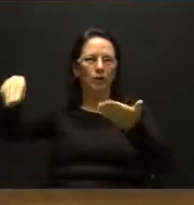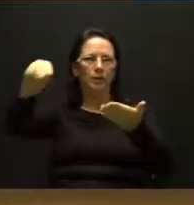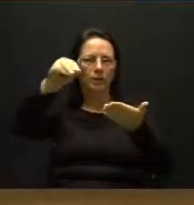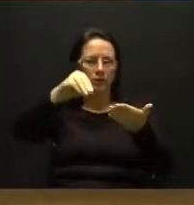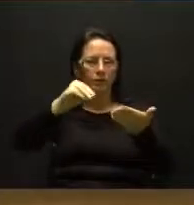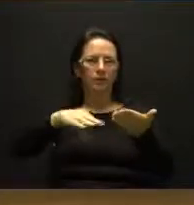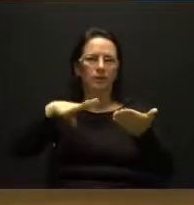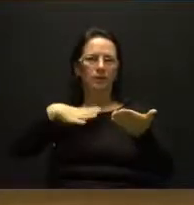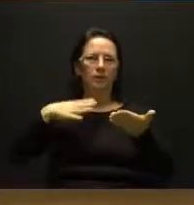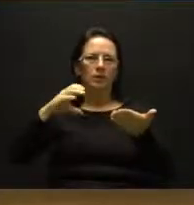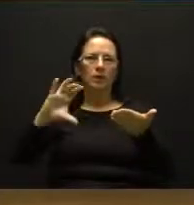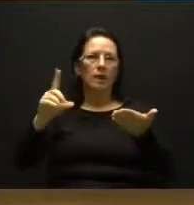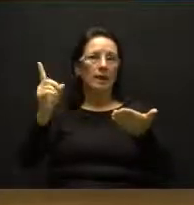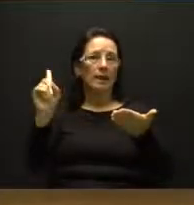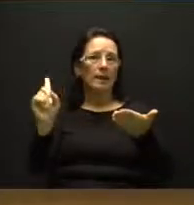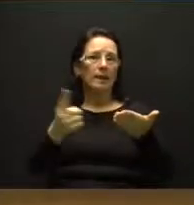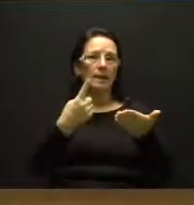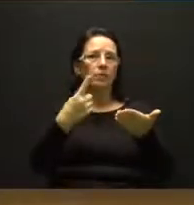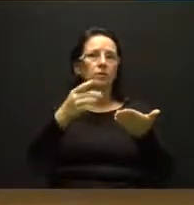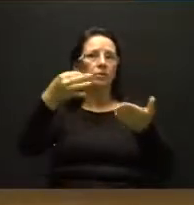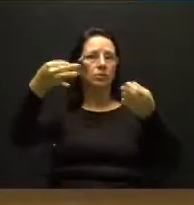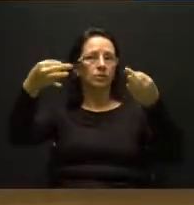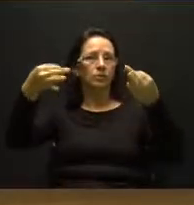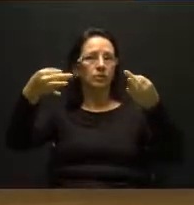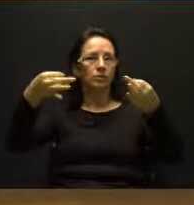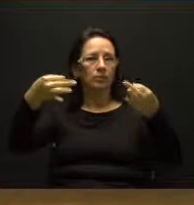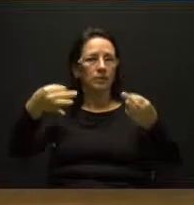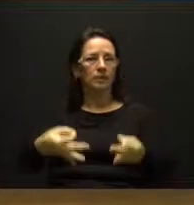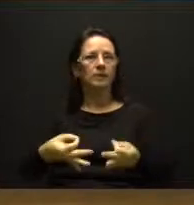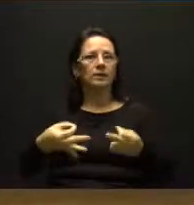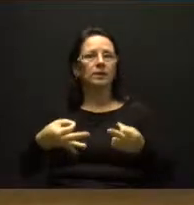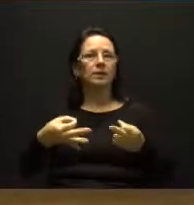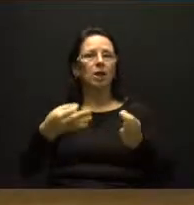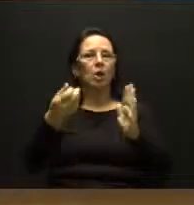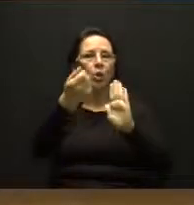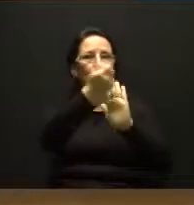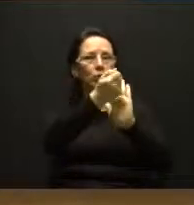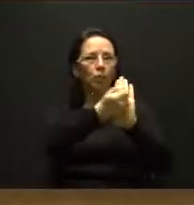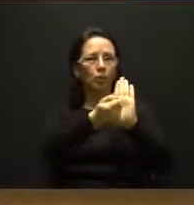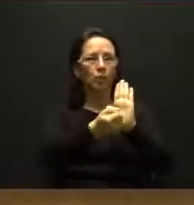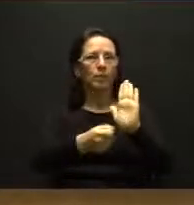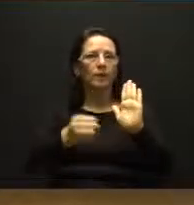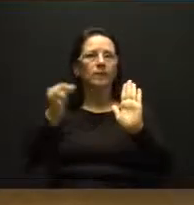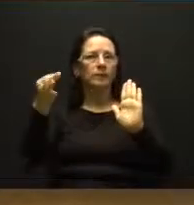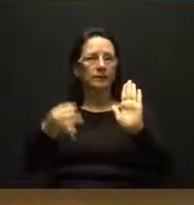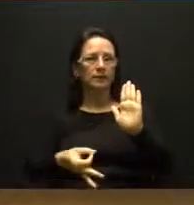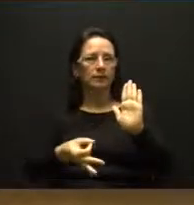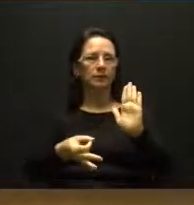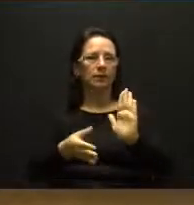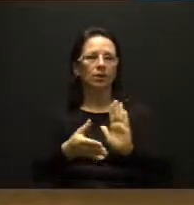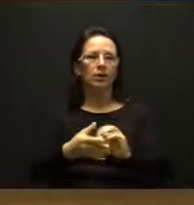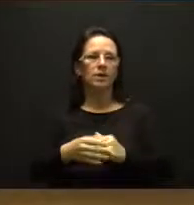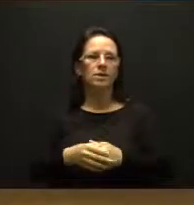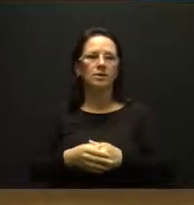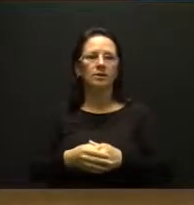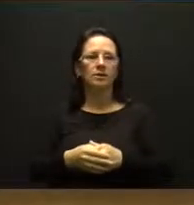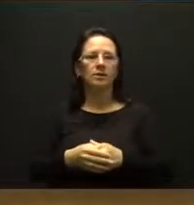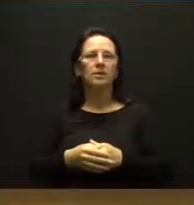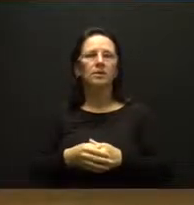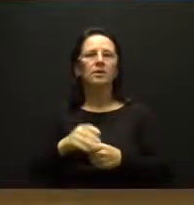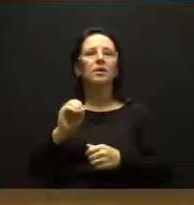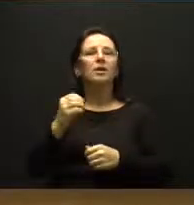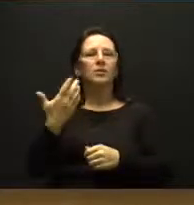do município não estão legalmente correto com documentação acesso o que vai ser